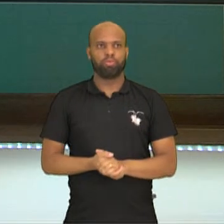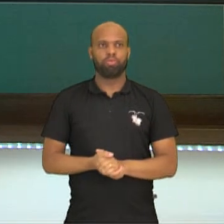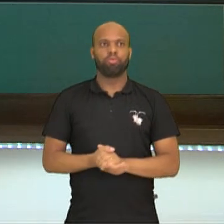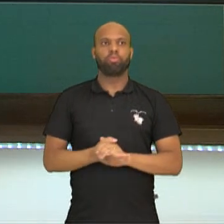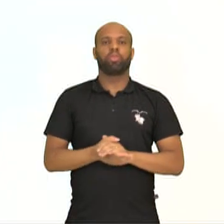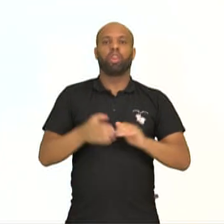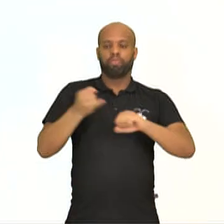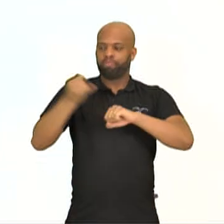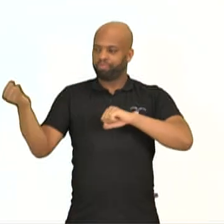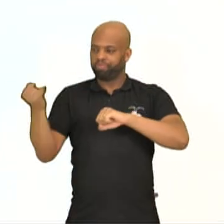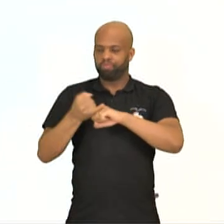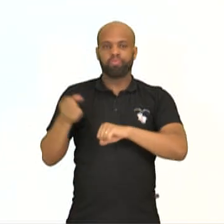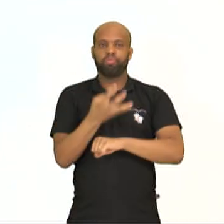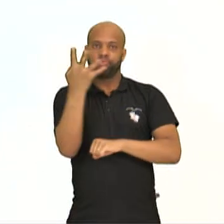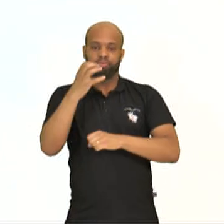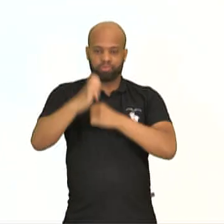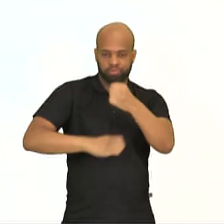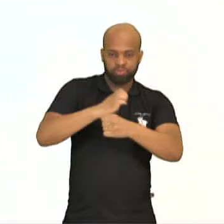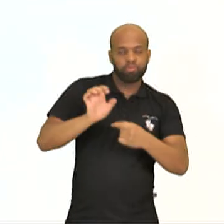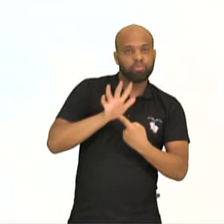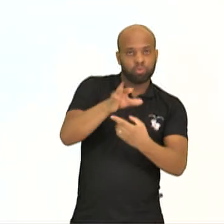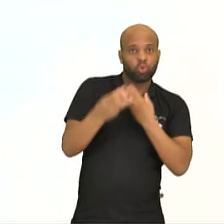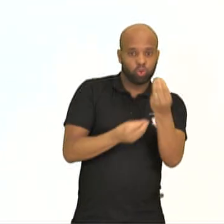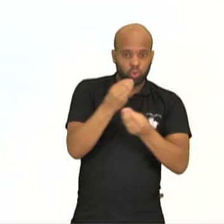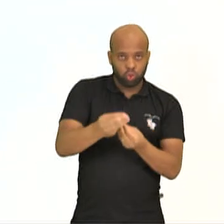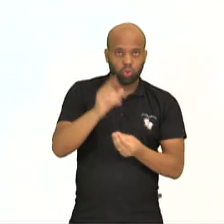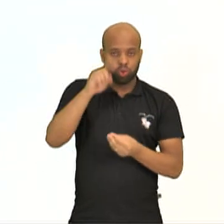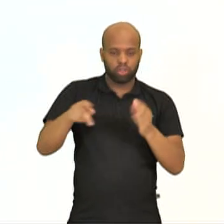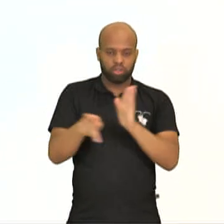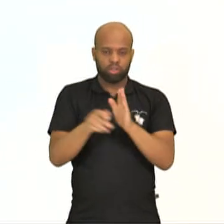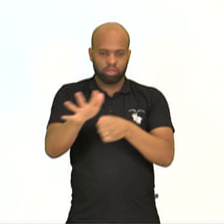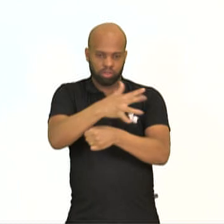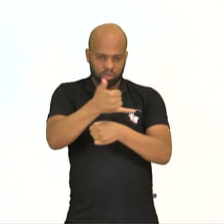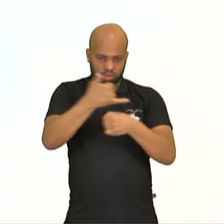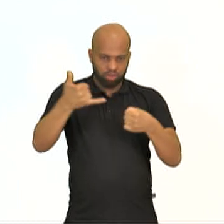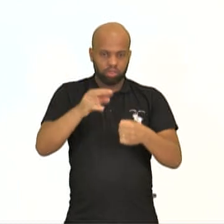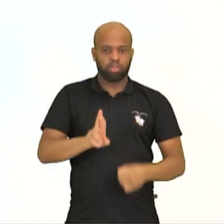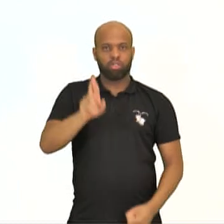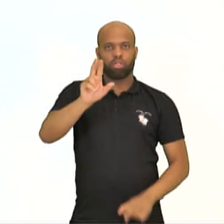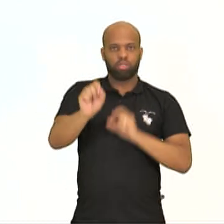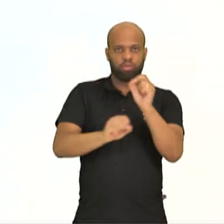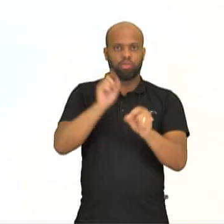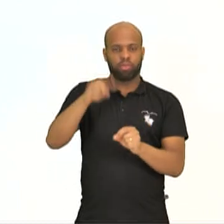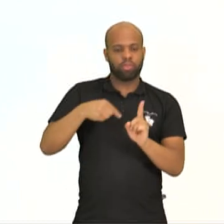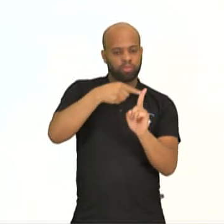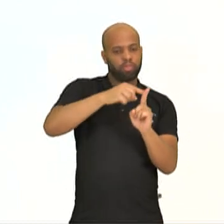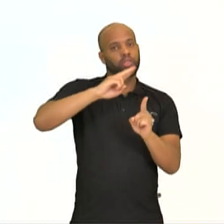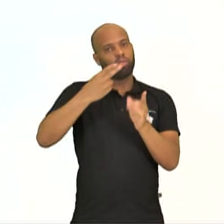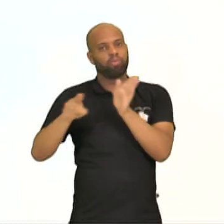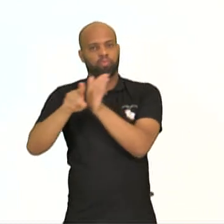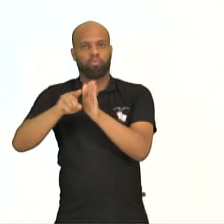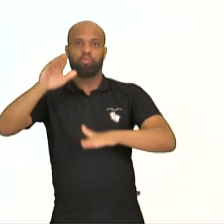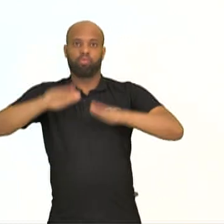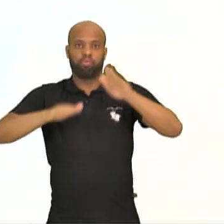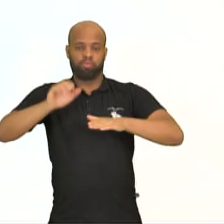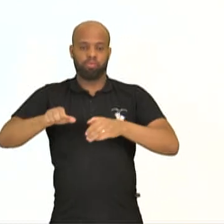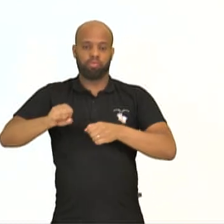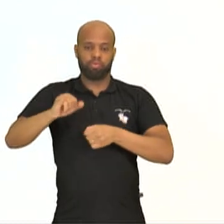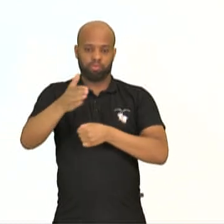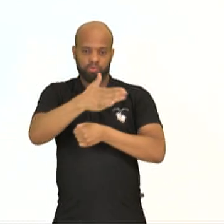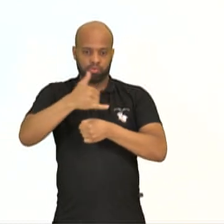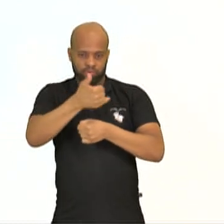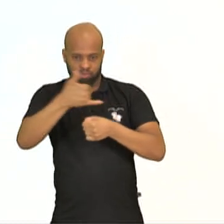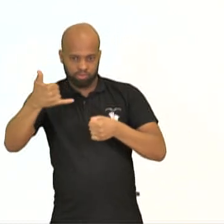Nos íons, a quantidade de elétrons será indicada pela sua carga, representando o sinalzinho de mais ou menos lá. Se a carga